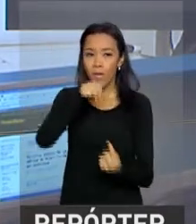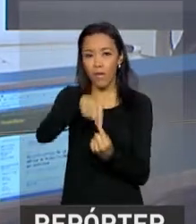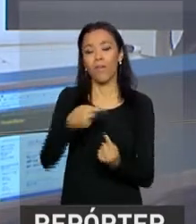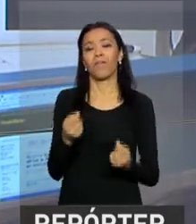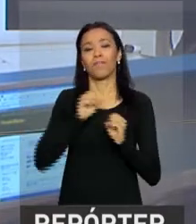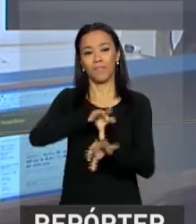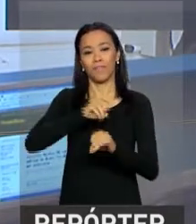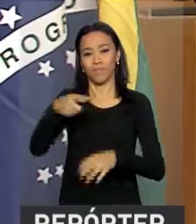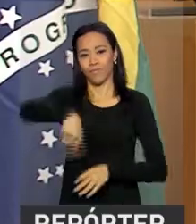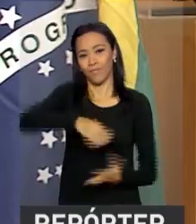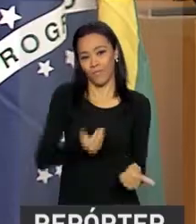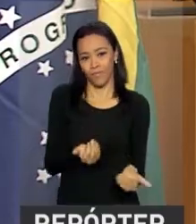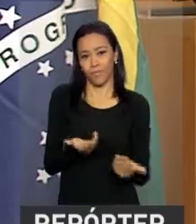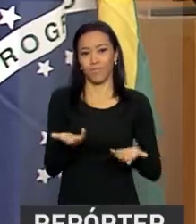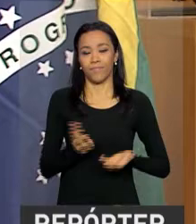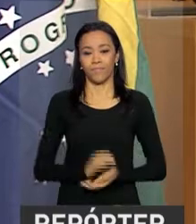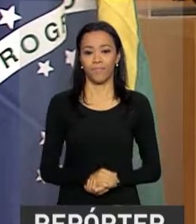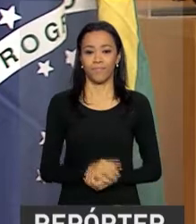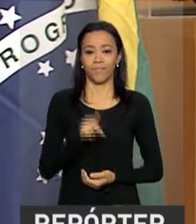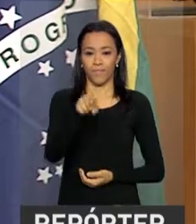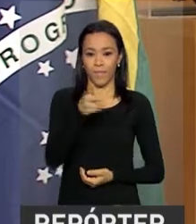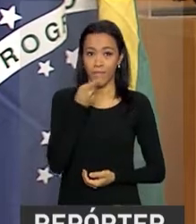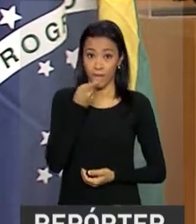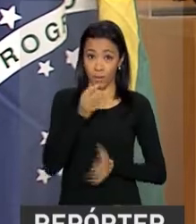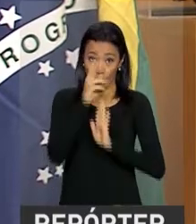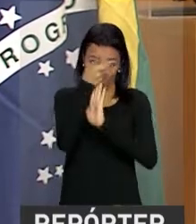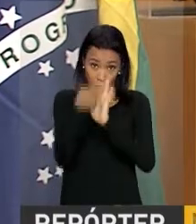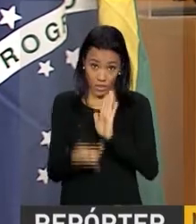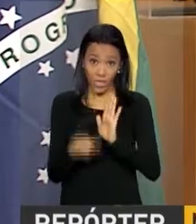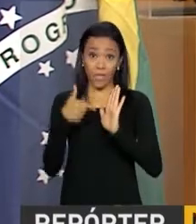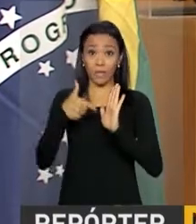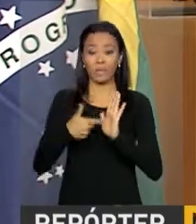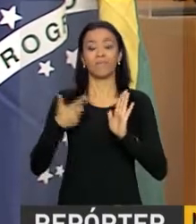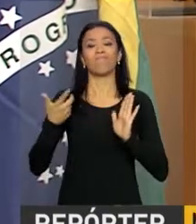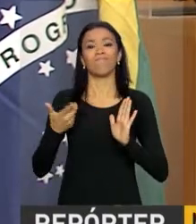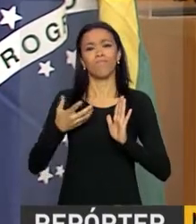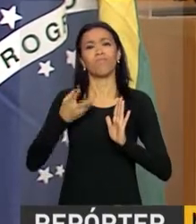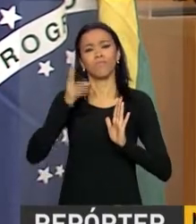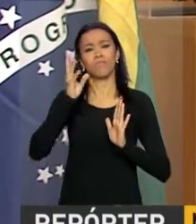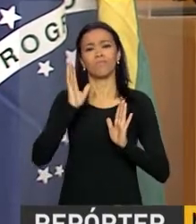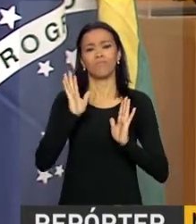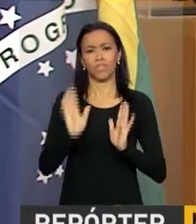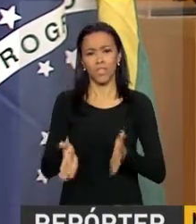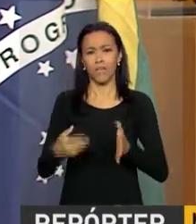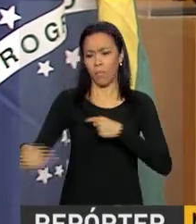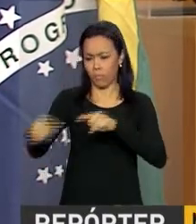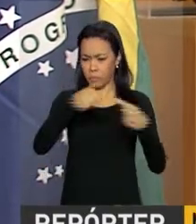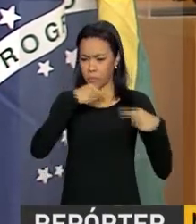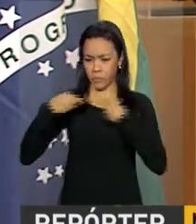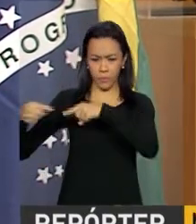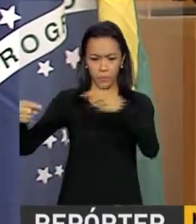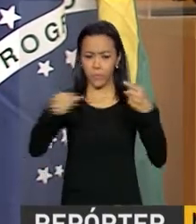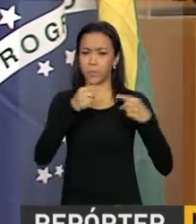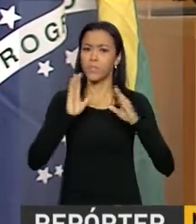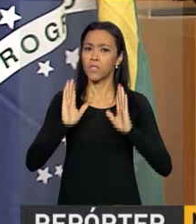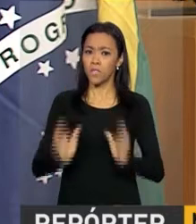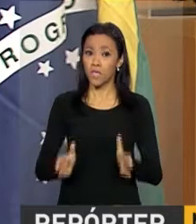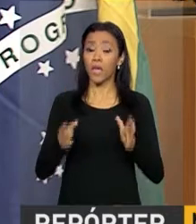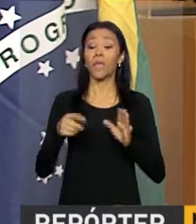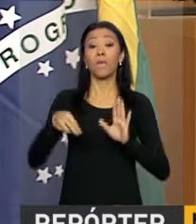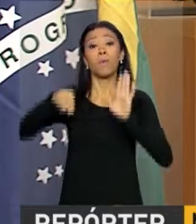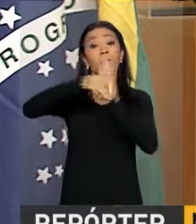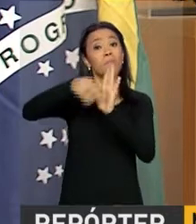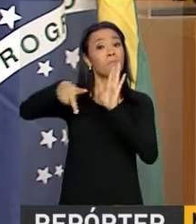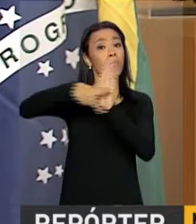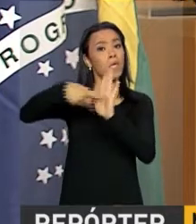jovens o projeto foi absolutamente e amplamente debatido e unida provisória